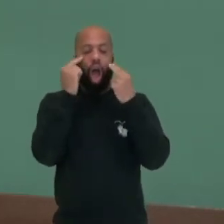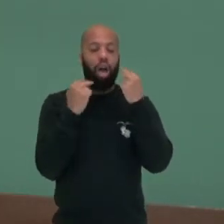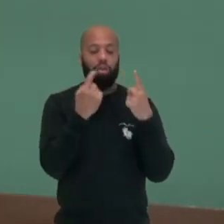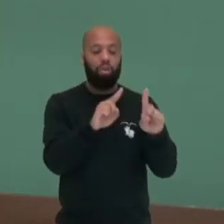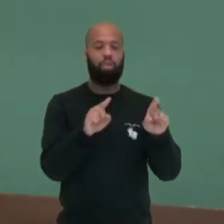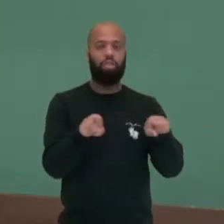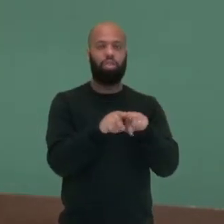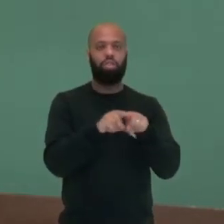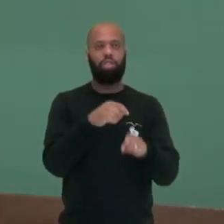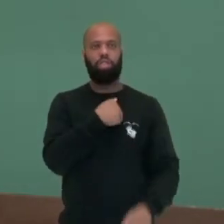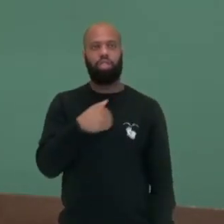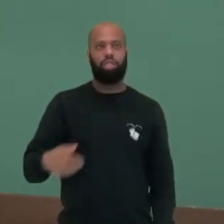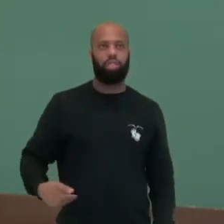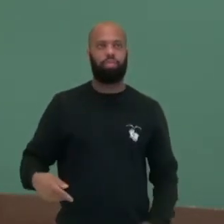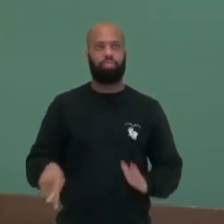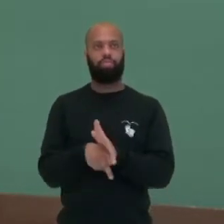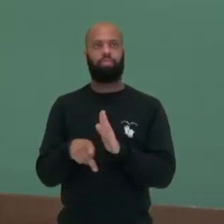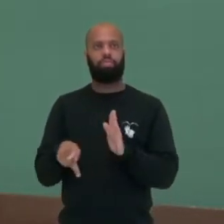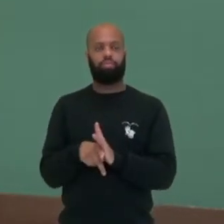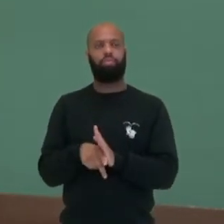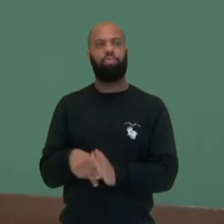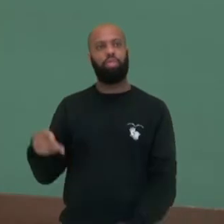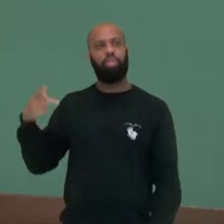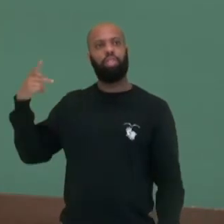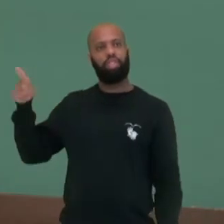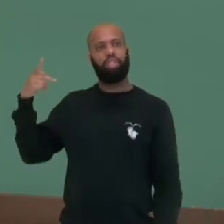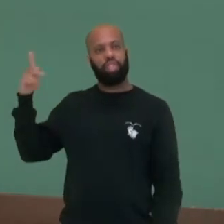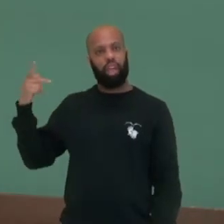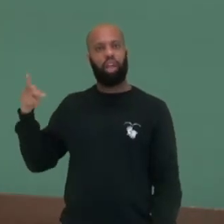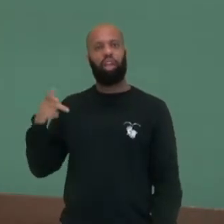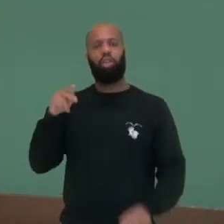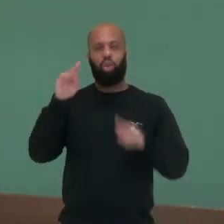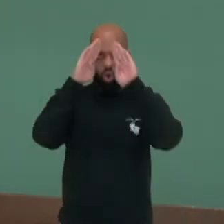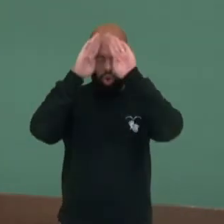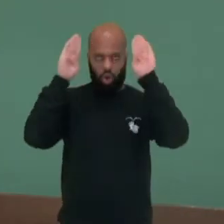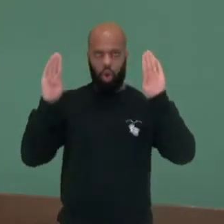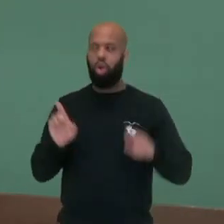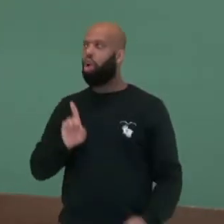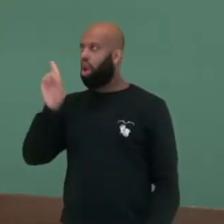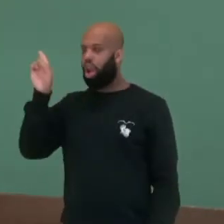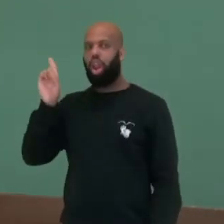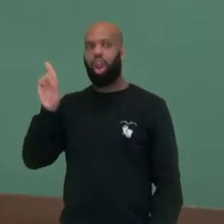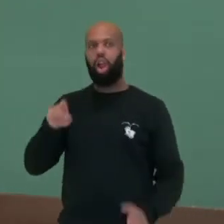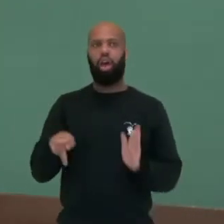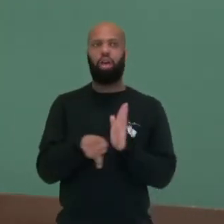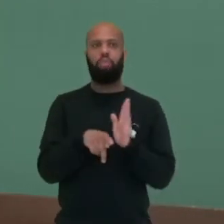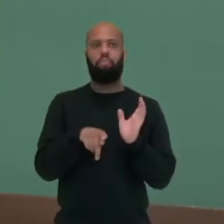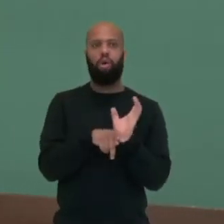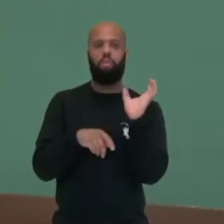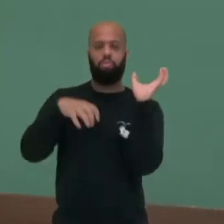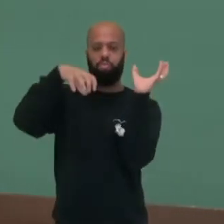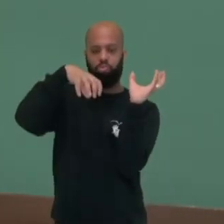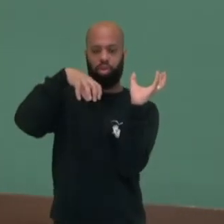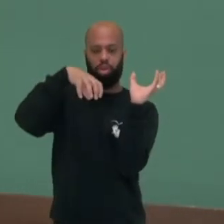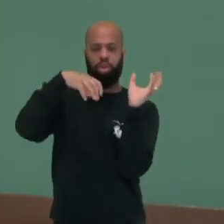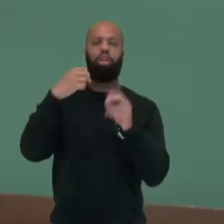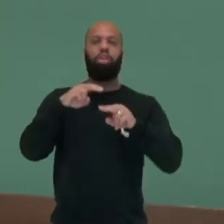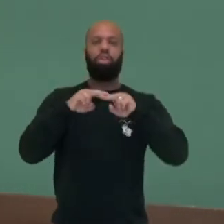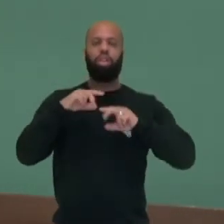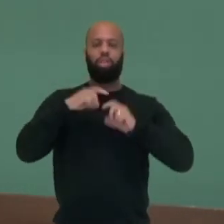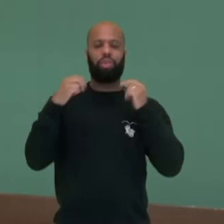e exigindo o seu impeachment, a sua saída do cargo de presidente diante das graves denúncias